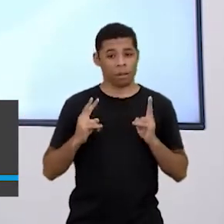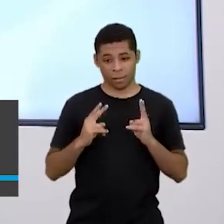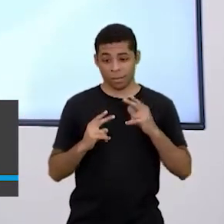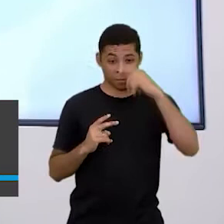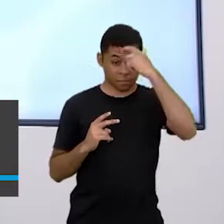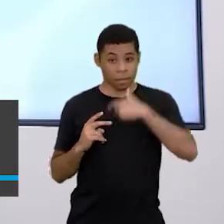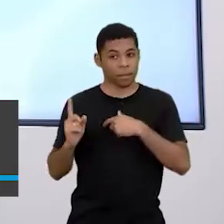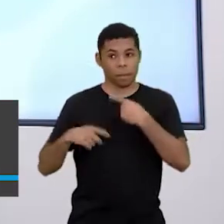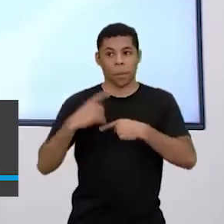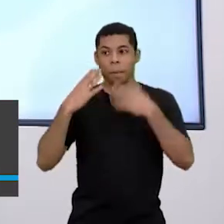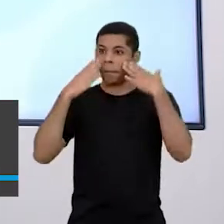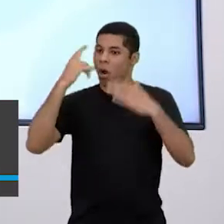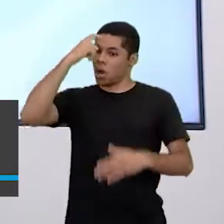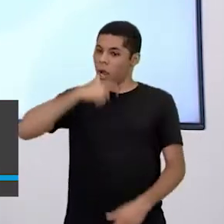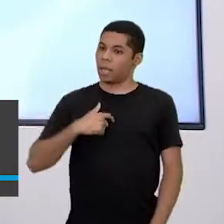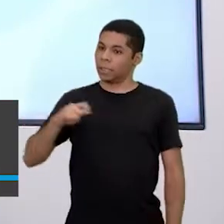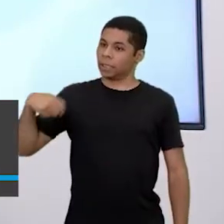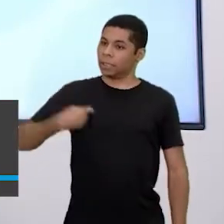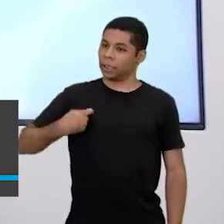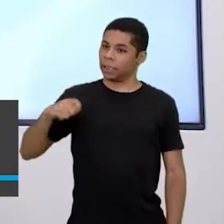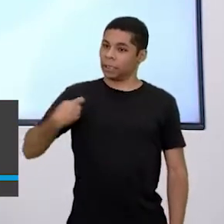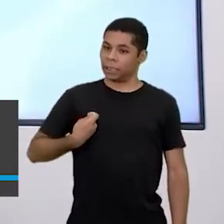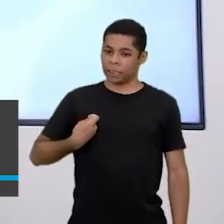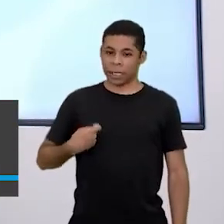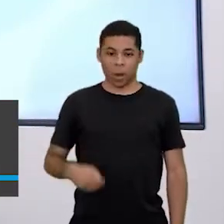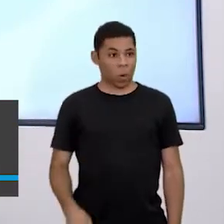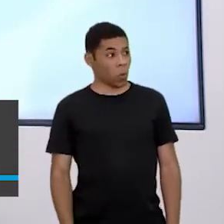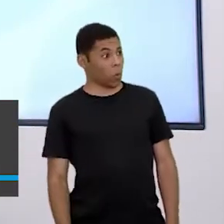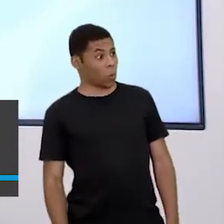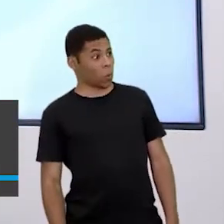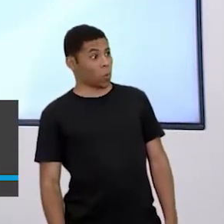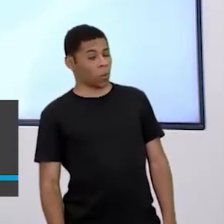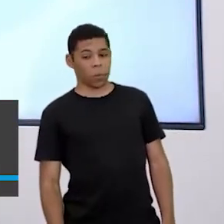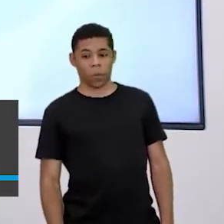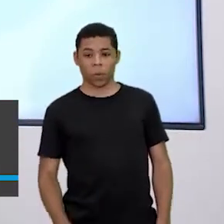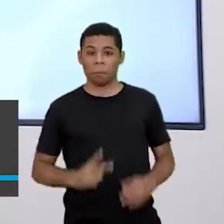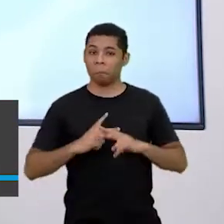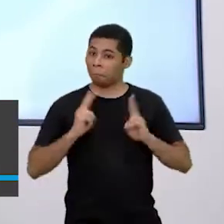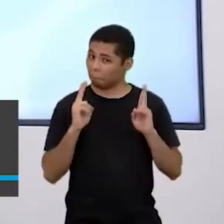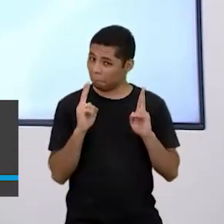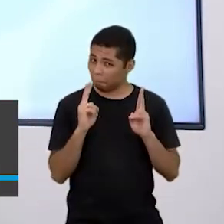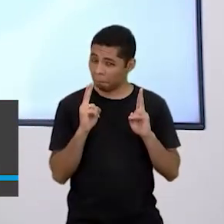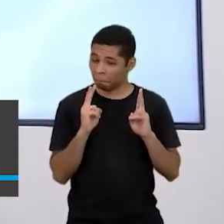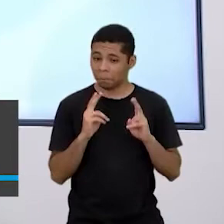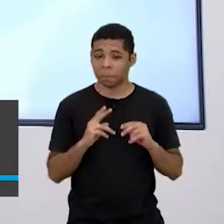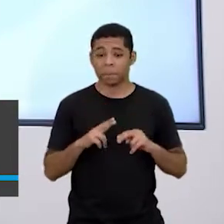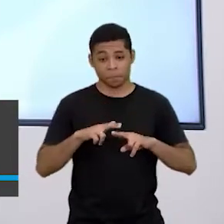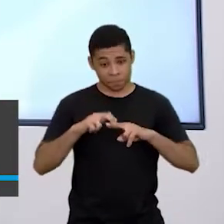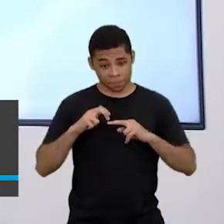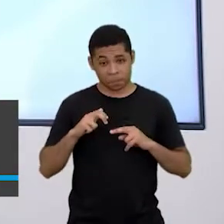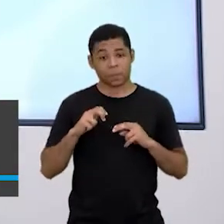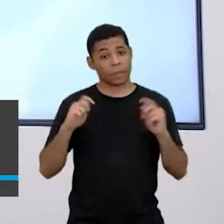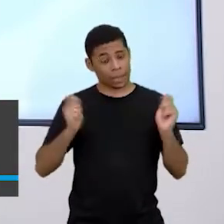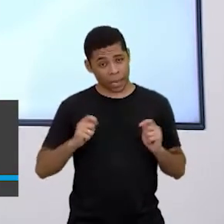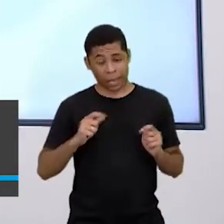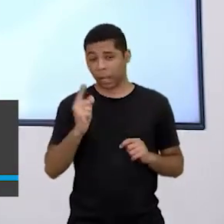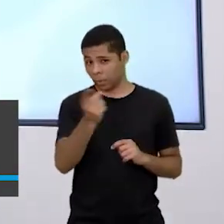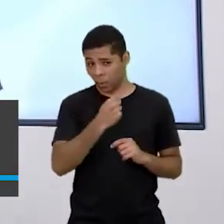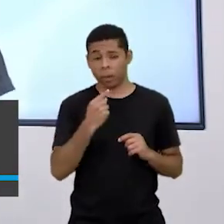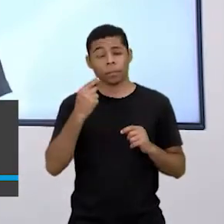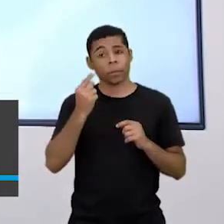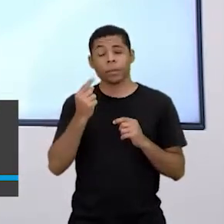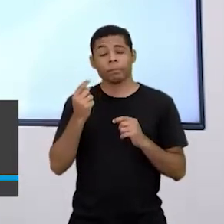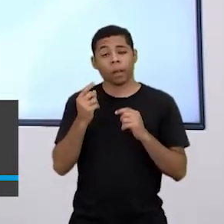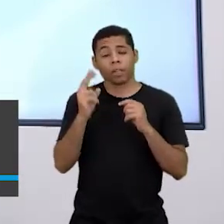depois se revelam, né? Então a gente tem essa questão dos disfarces também, que é interessante para a gente usar nas nossas histórias,